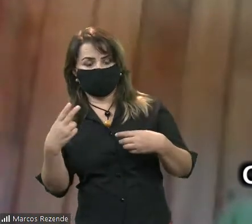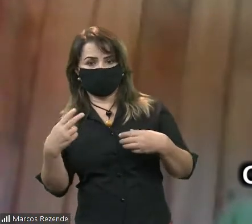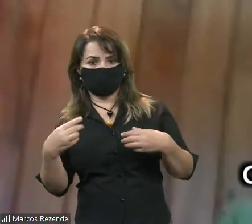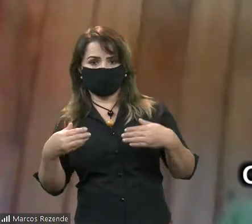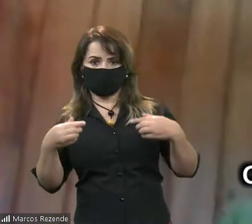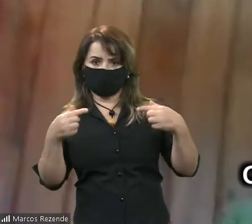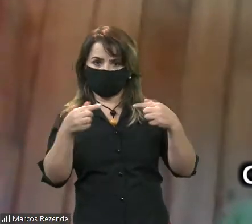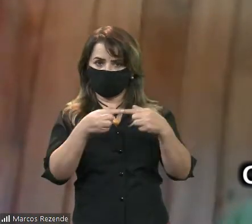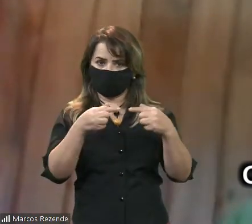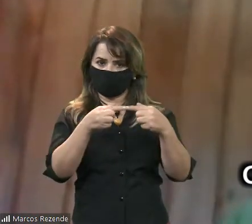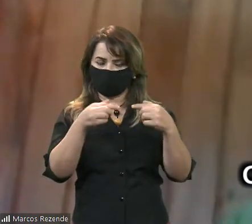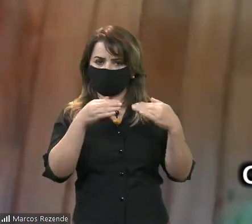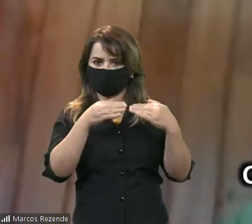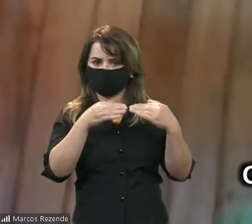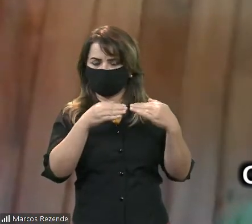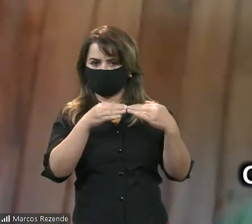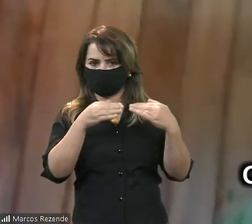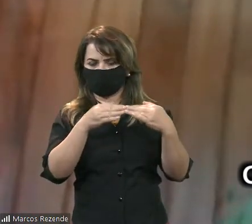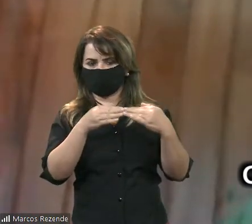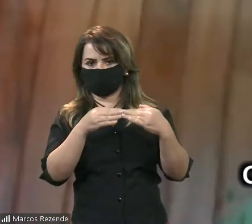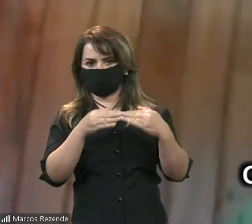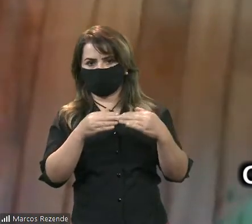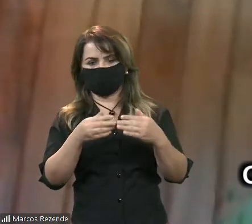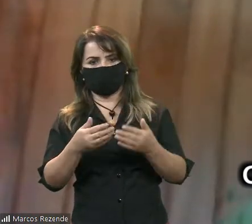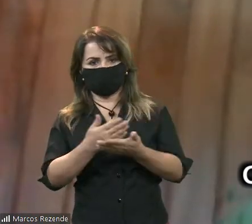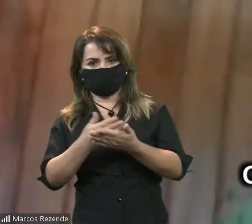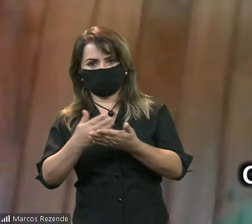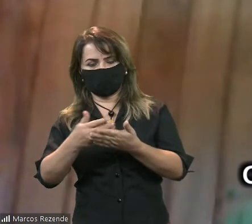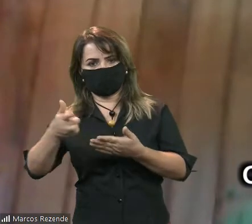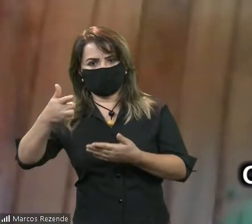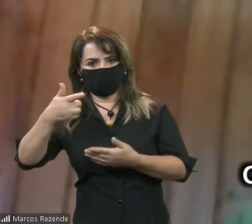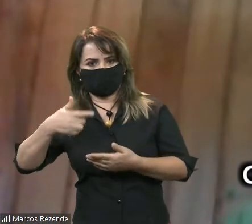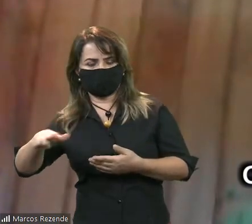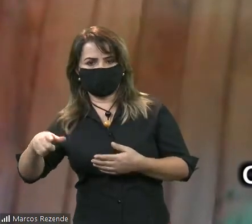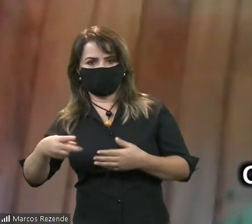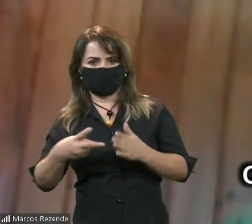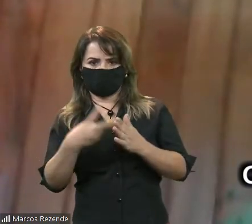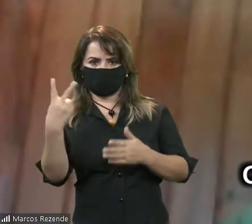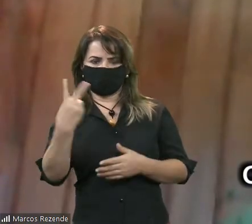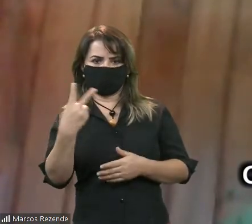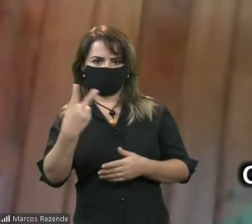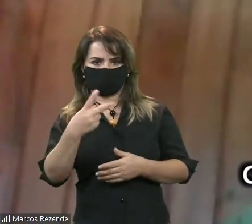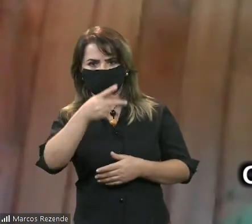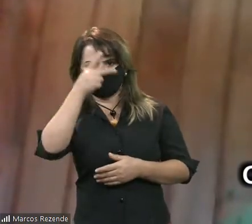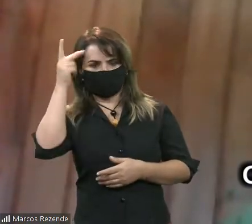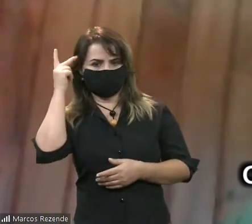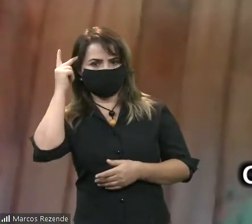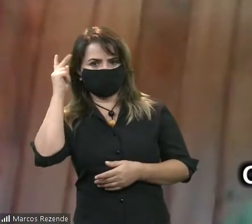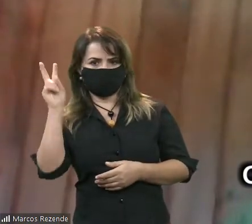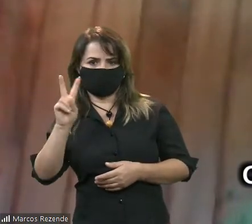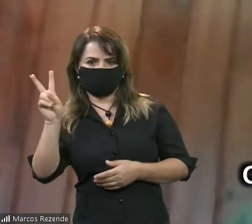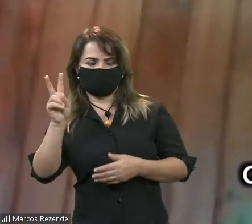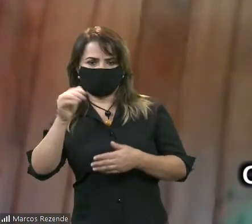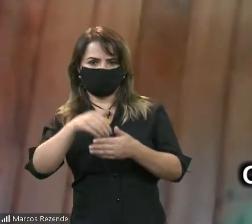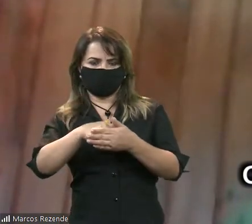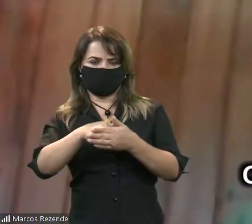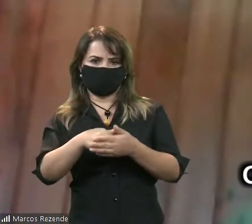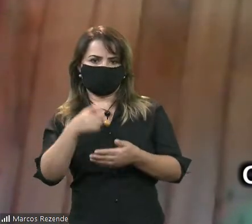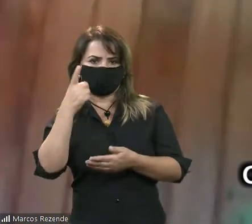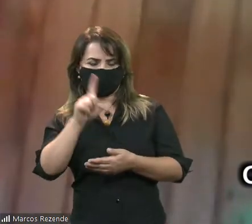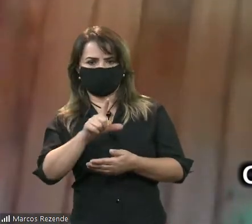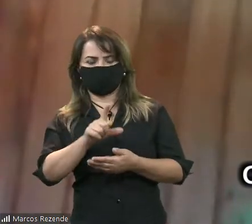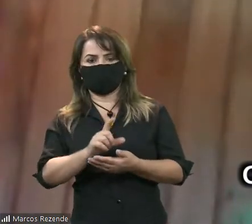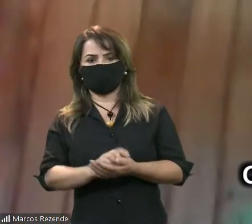proceder-se-á o segundo escrutínio, ao qual concorrerão somente os dois mais votados. Considerando-se eleito